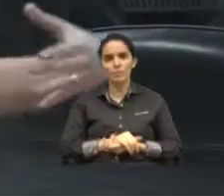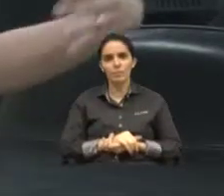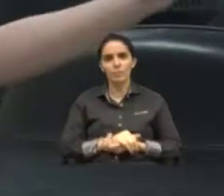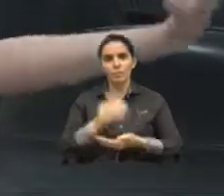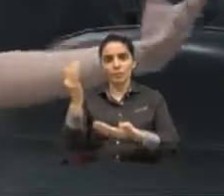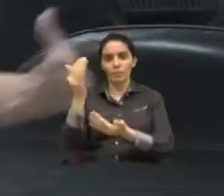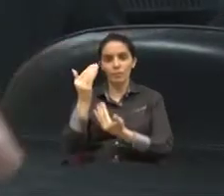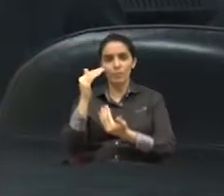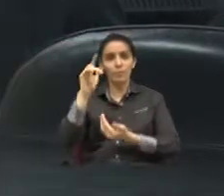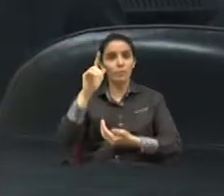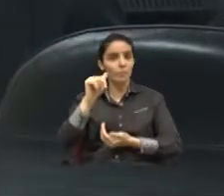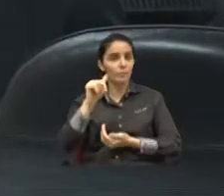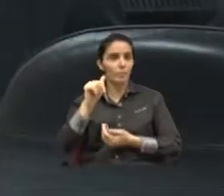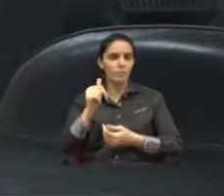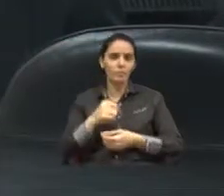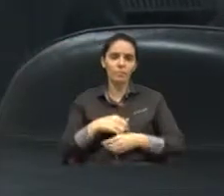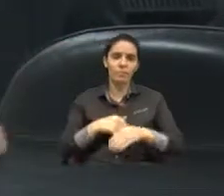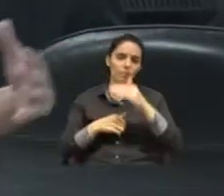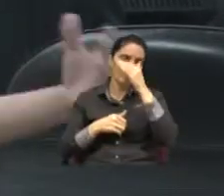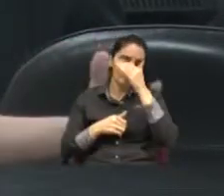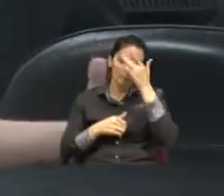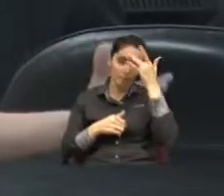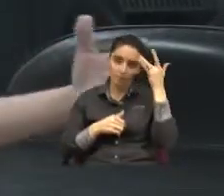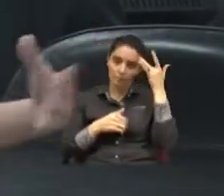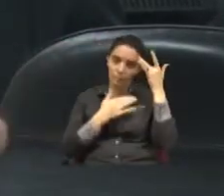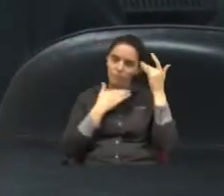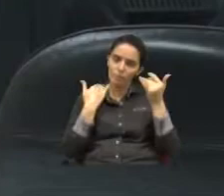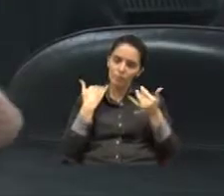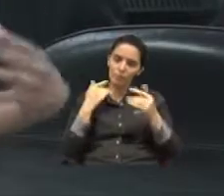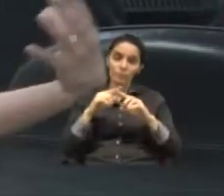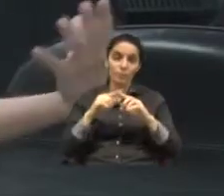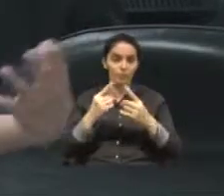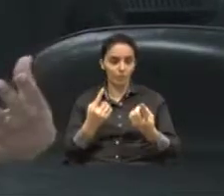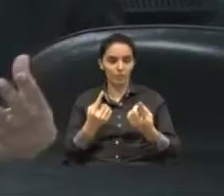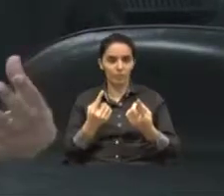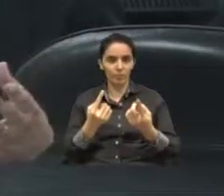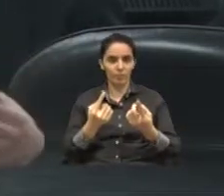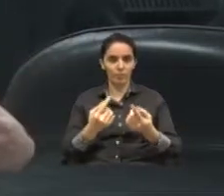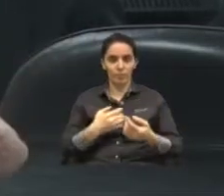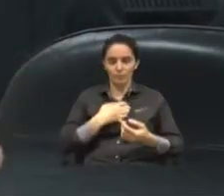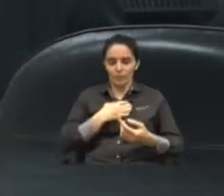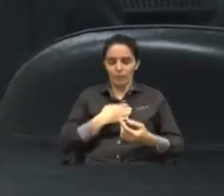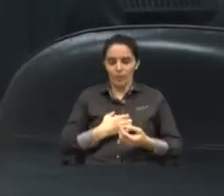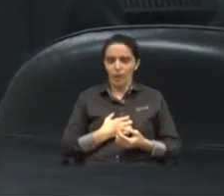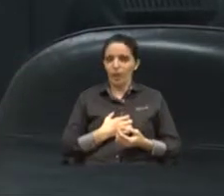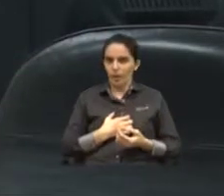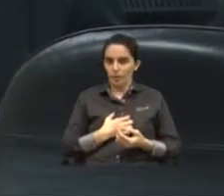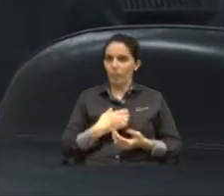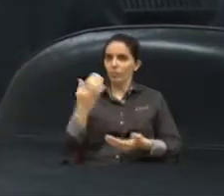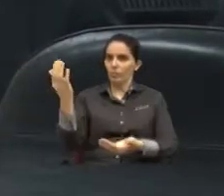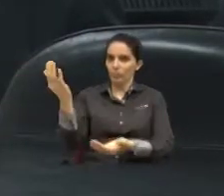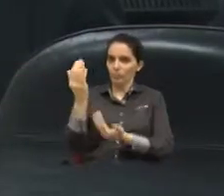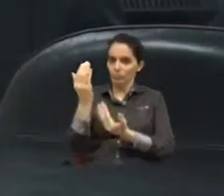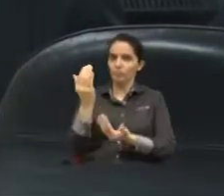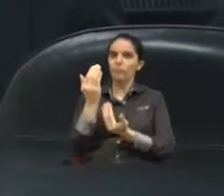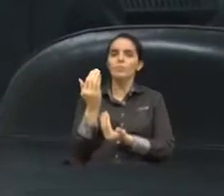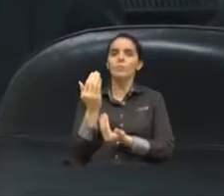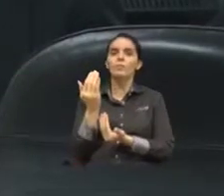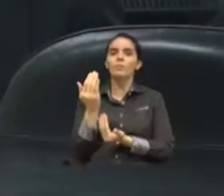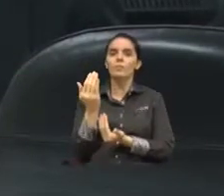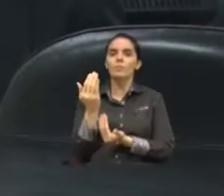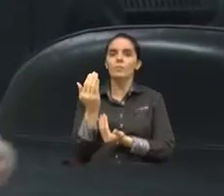o partir daquela pessoa amada. Mas sem sombra de dúvidas, esse tipo de propositura